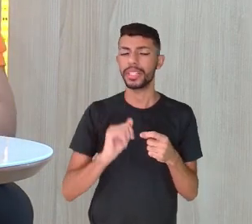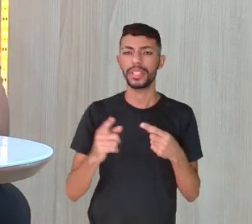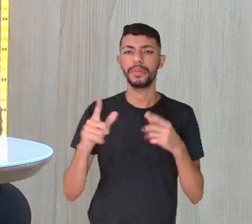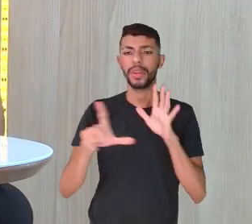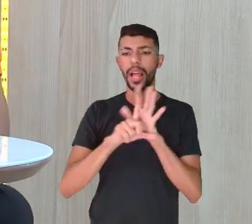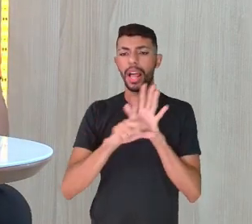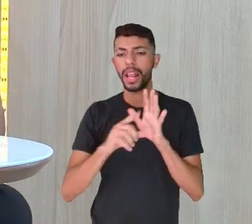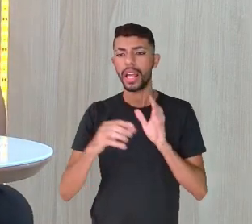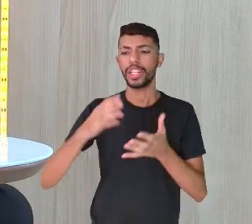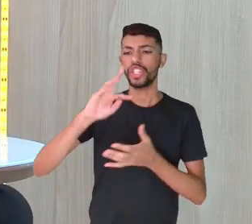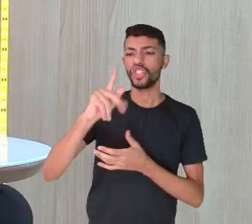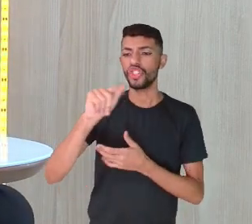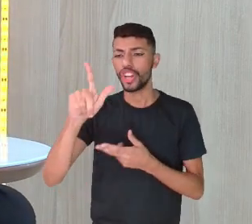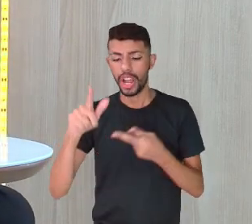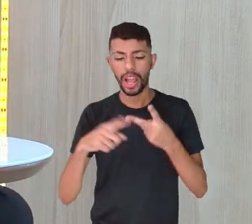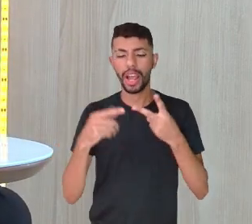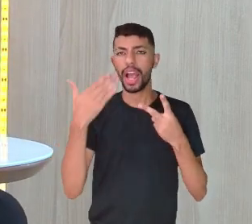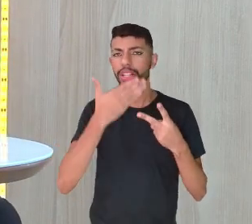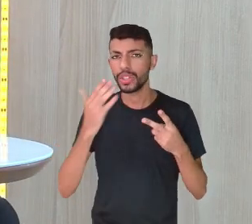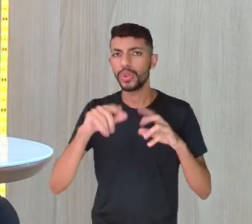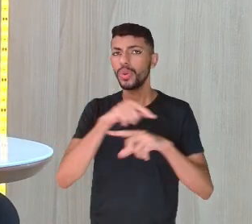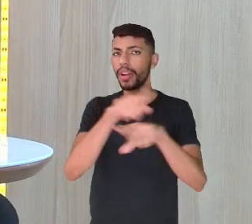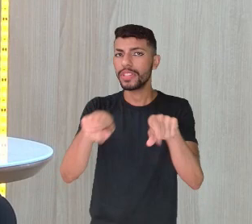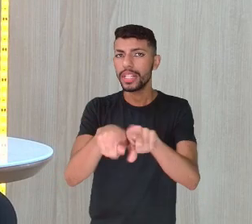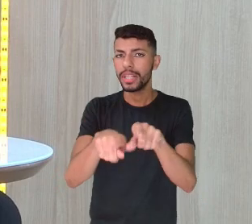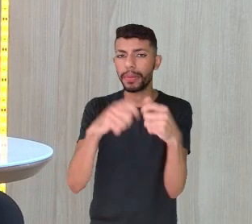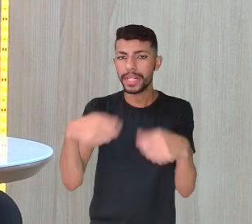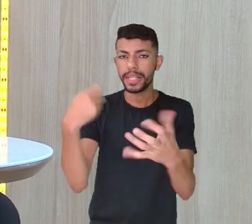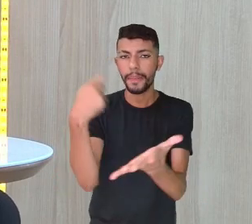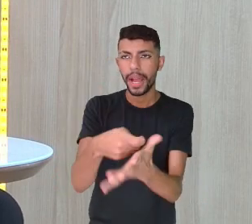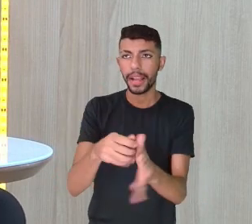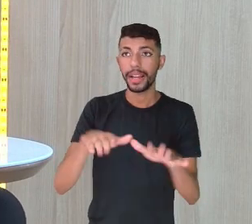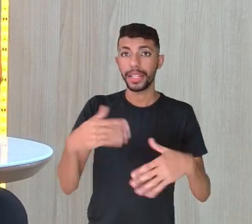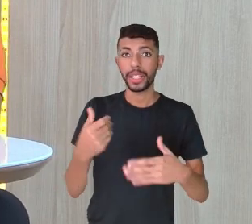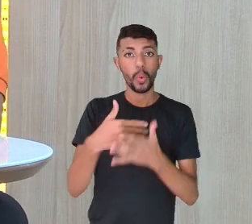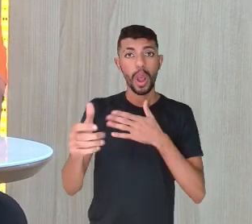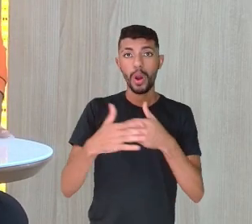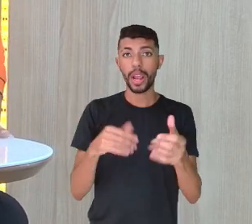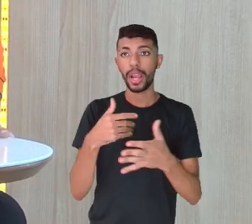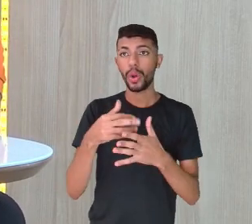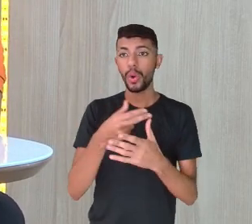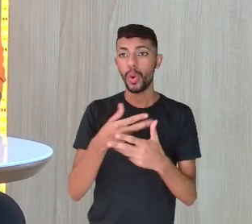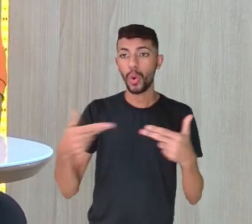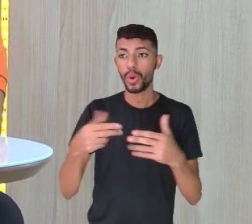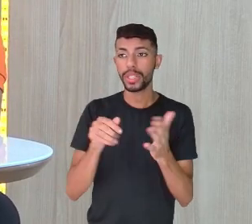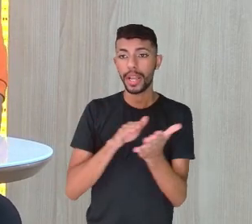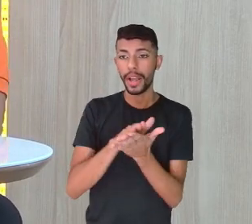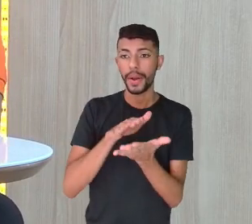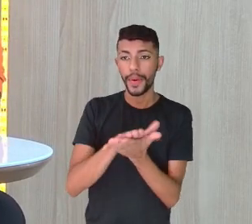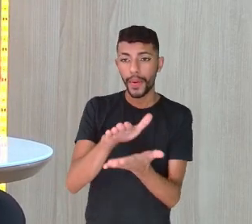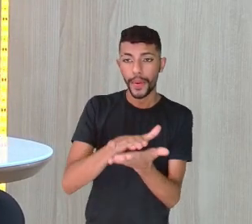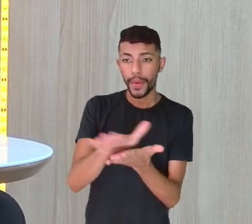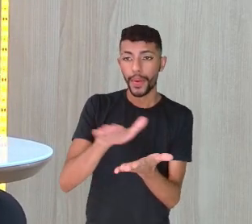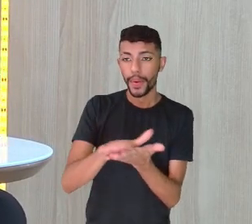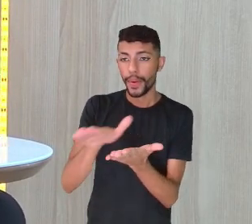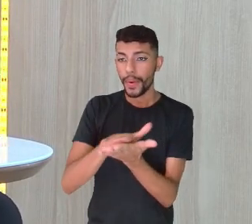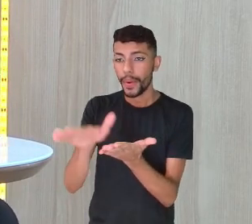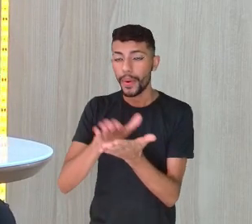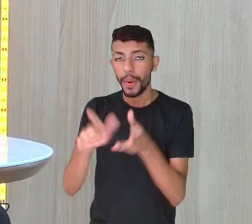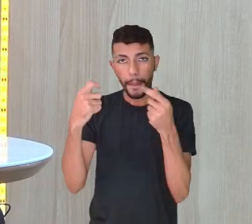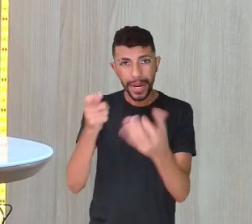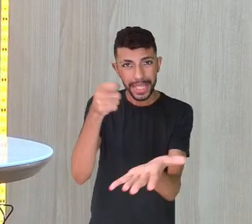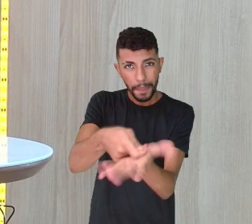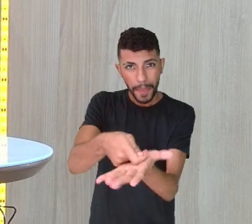além de tudo, terão que pagar pelo selo. Então, tudo o que fosse impresso precisaria ter esse selo real. Por quê? Porque, assim, a